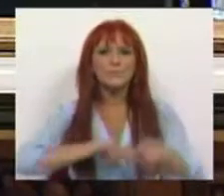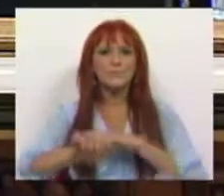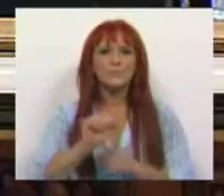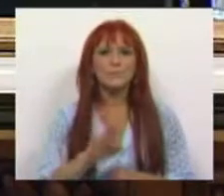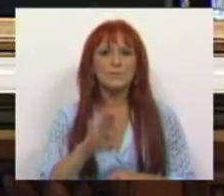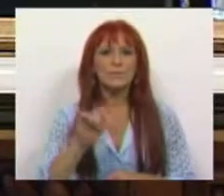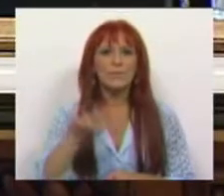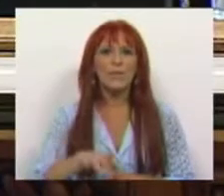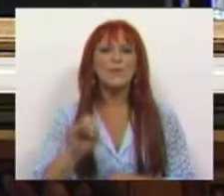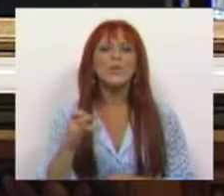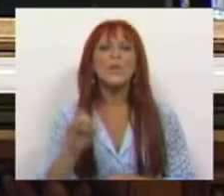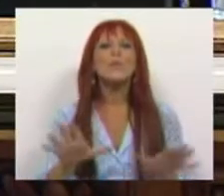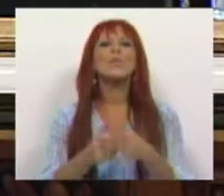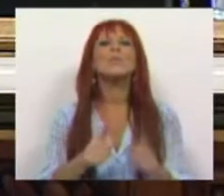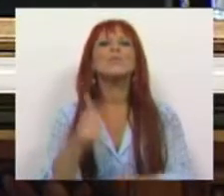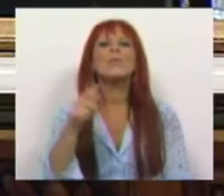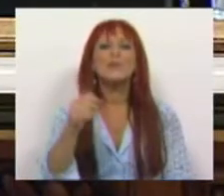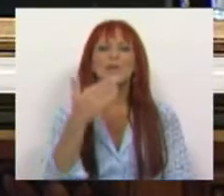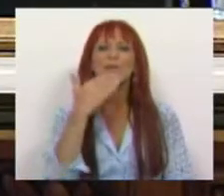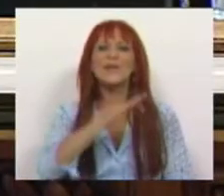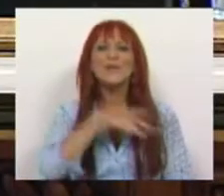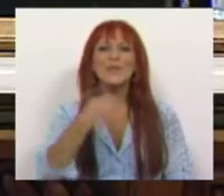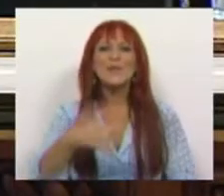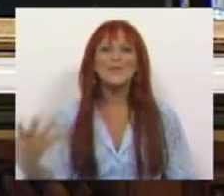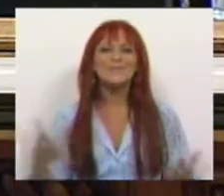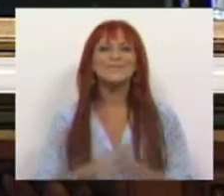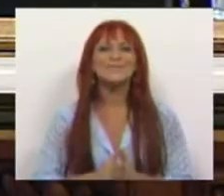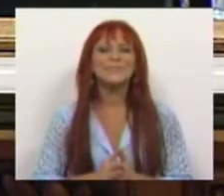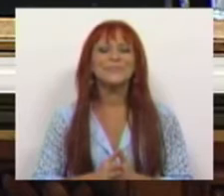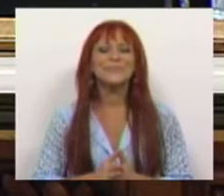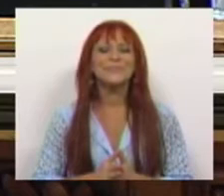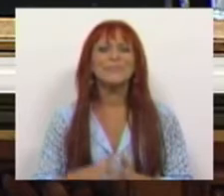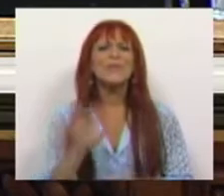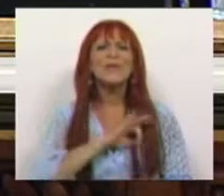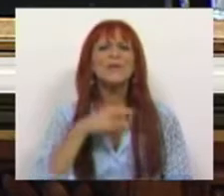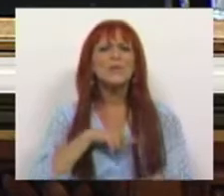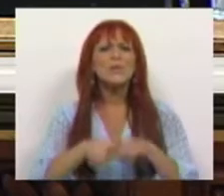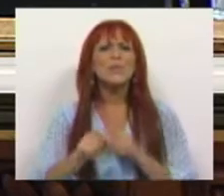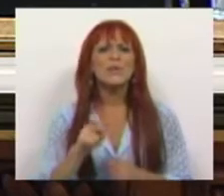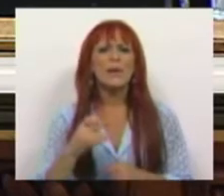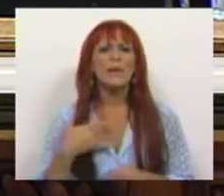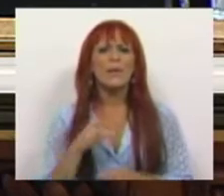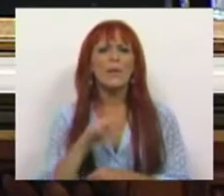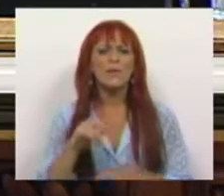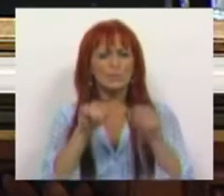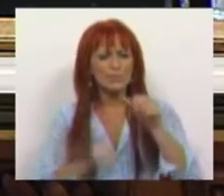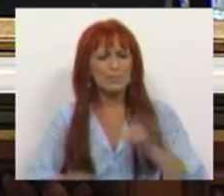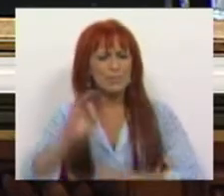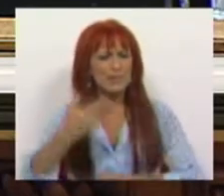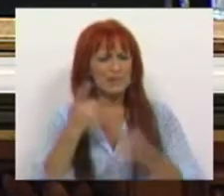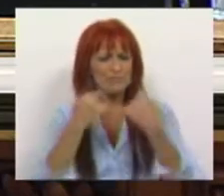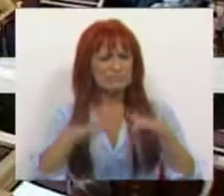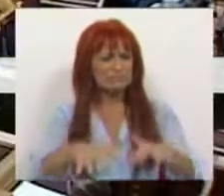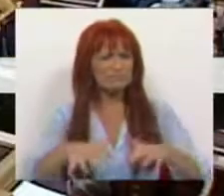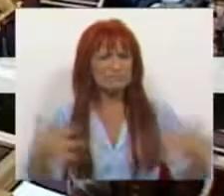Deputado José Soeiro, do Grupo Parlamentar do Bloco de Esquerda, muito faz favor. obrigado, Sr. Presidente. Sr. Deputado Adão e Silva, a intervenção do PSD neste